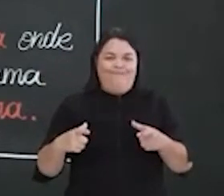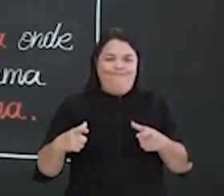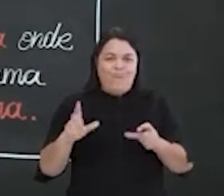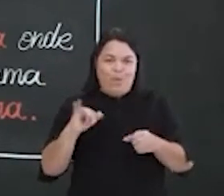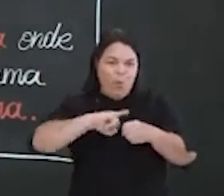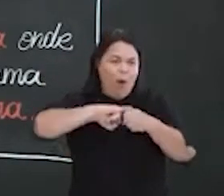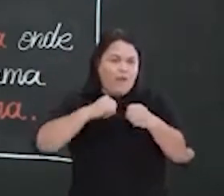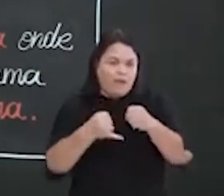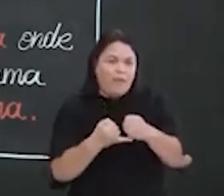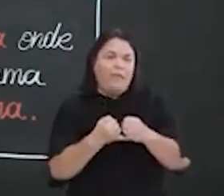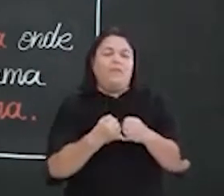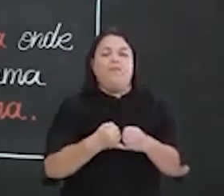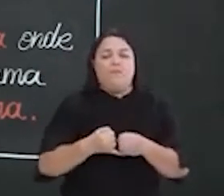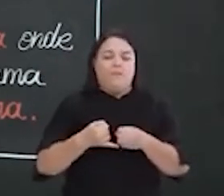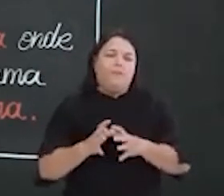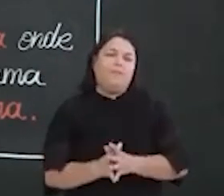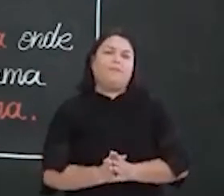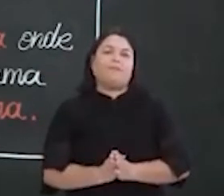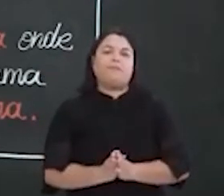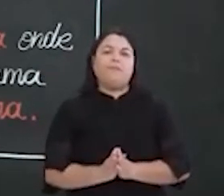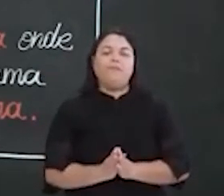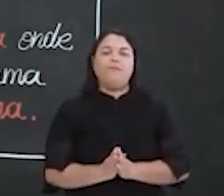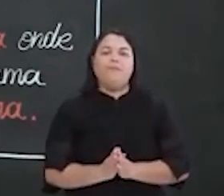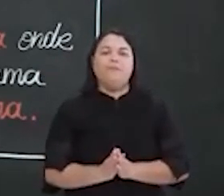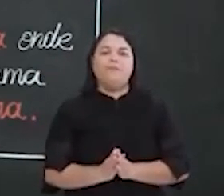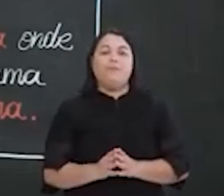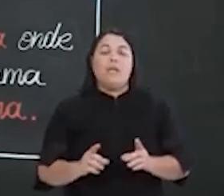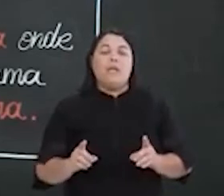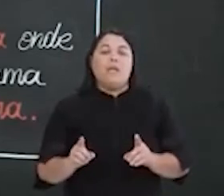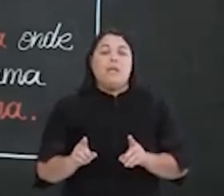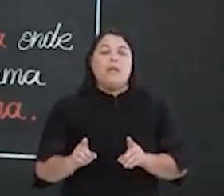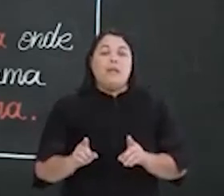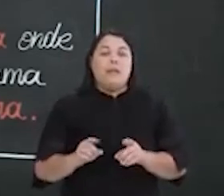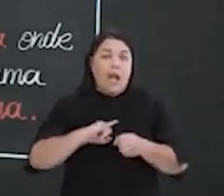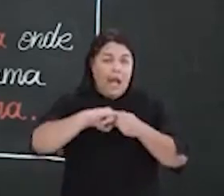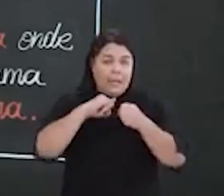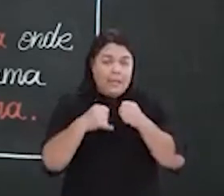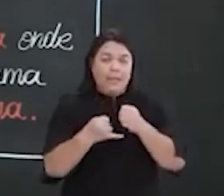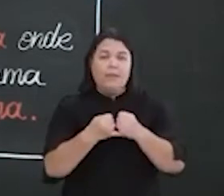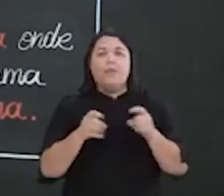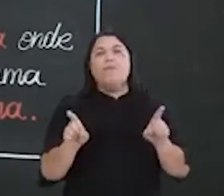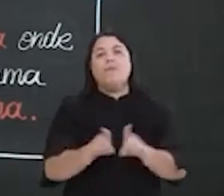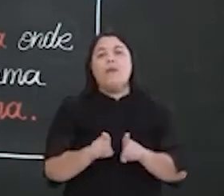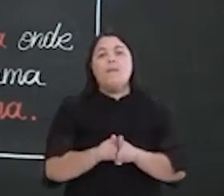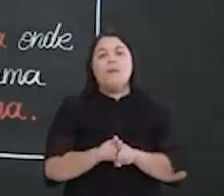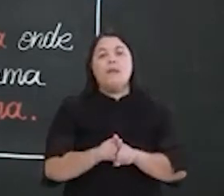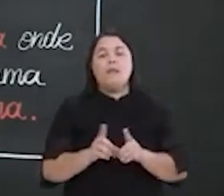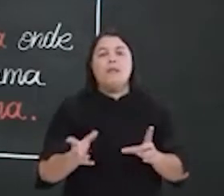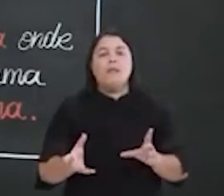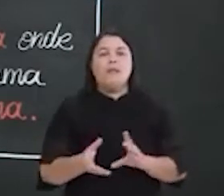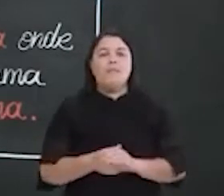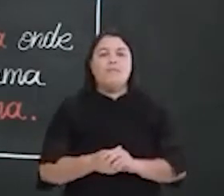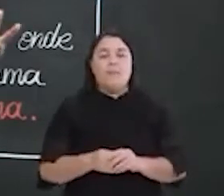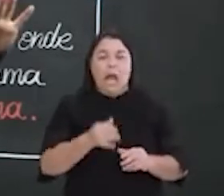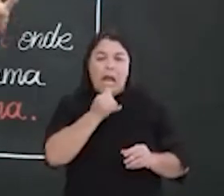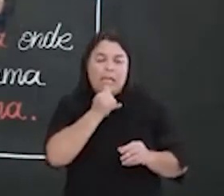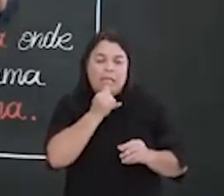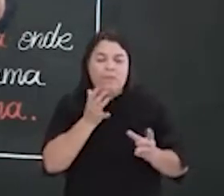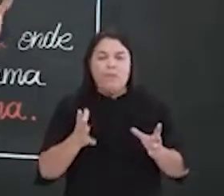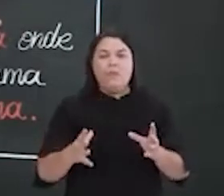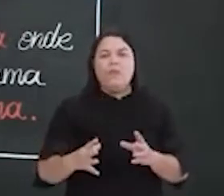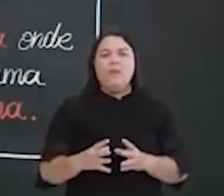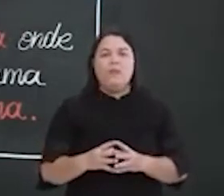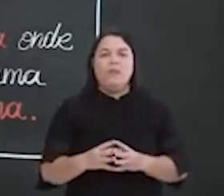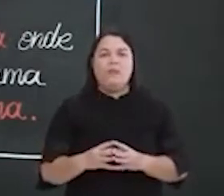de pátrio ou de gentílico. O adjetivo ele também pode vir expresso por meio de locuções. Quando se